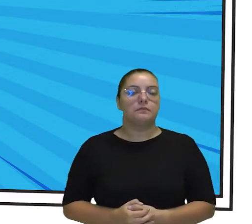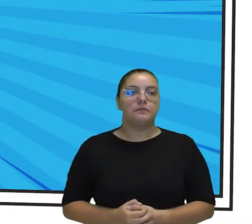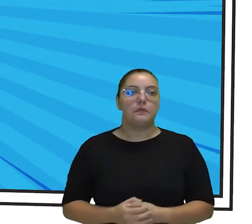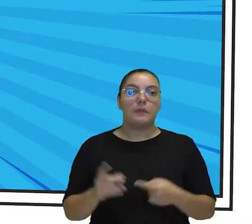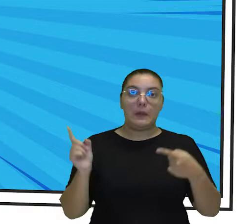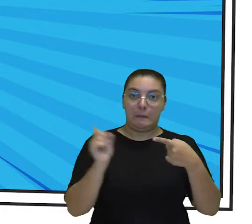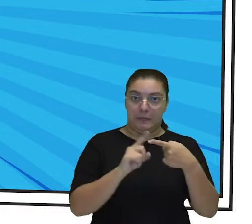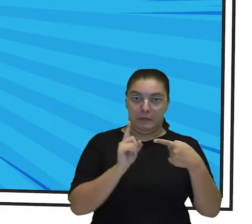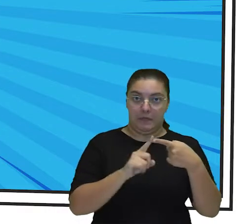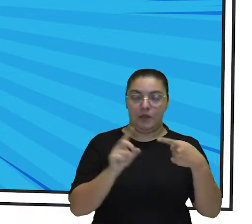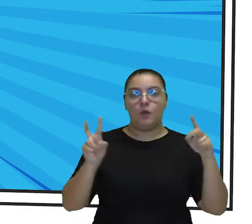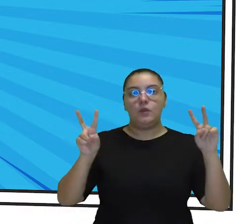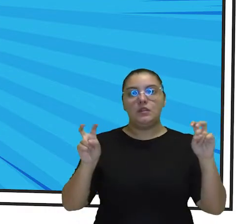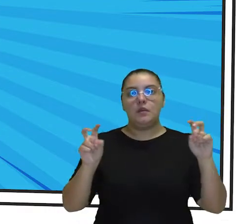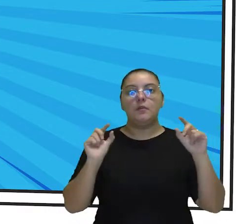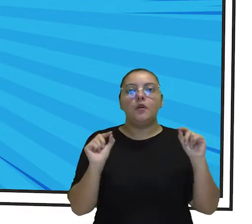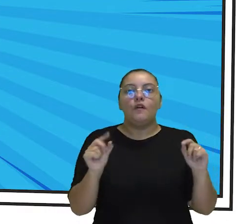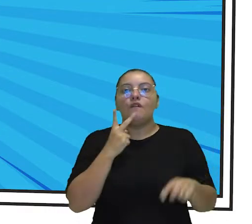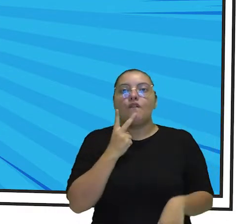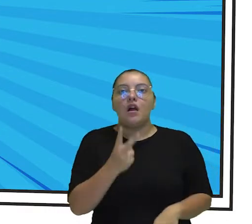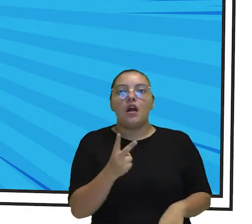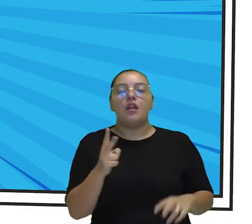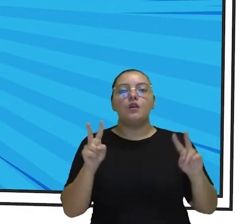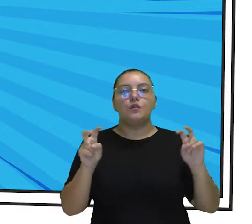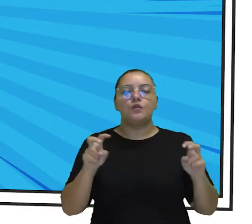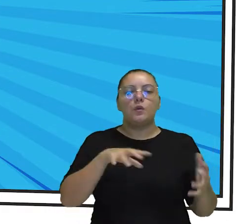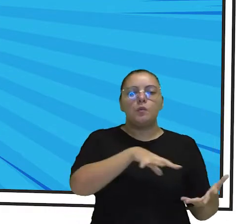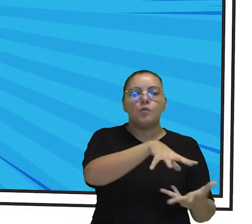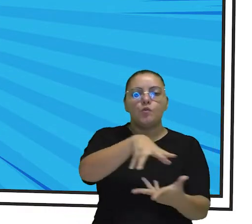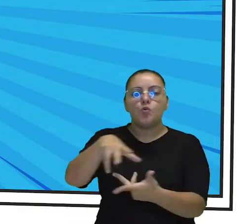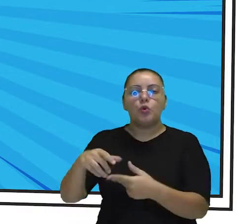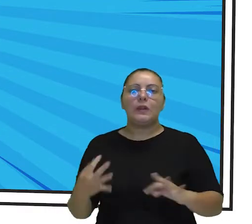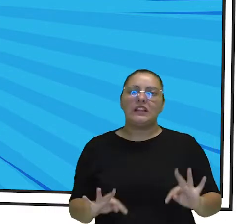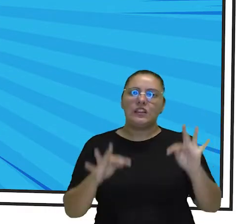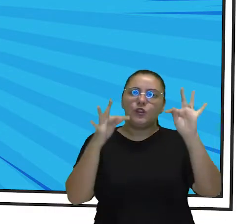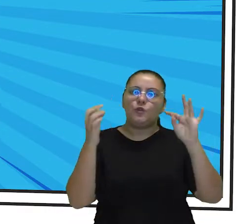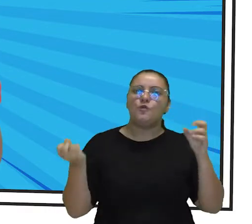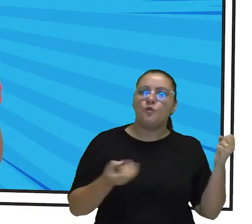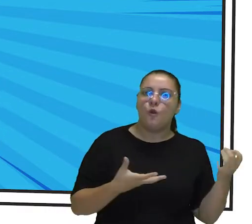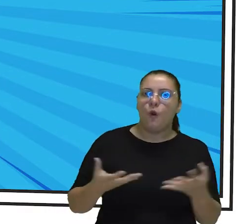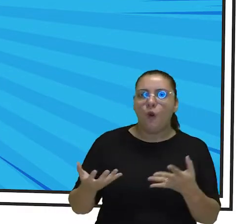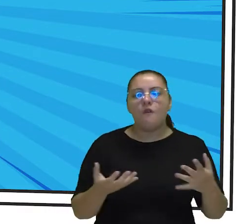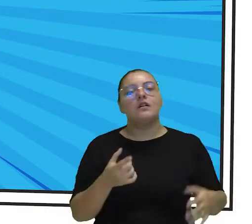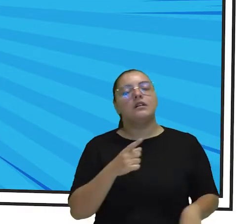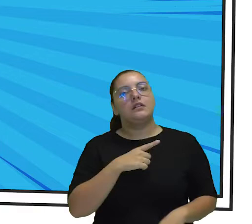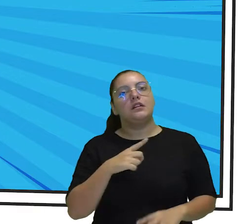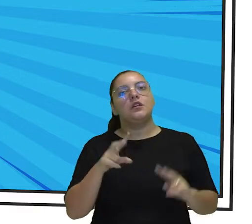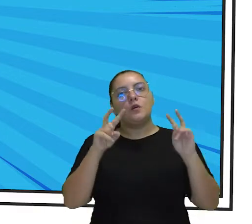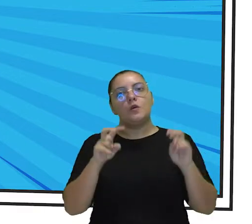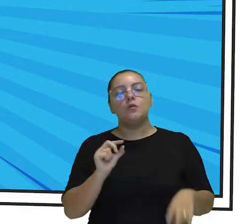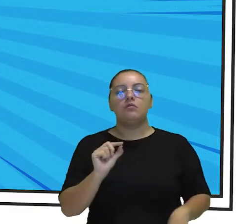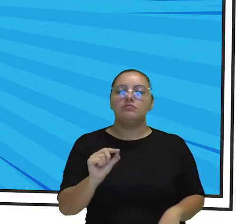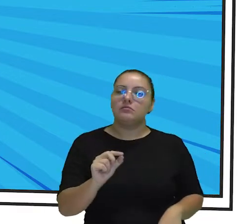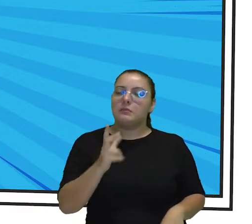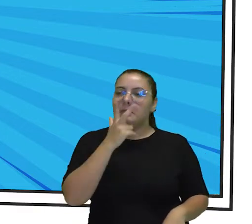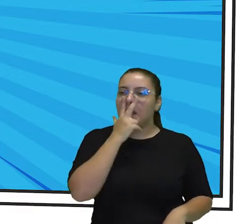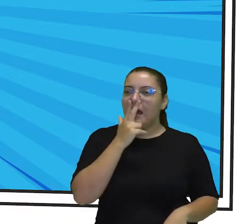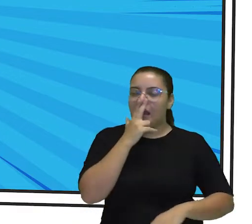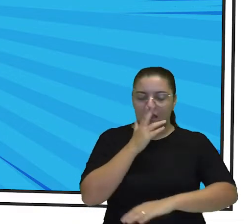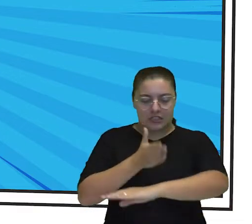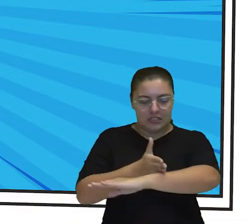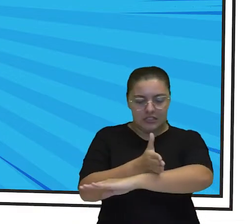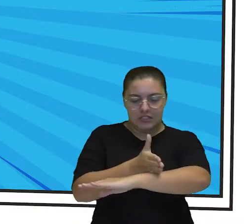O primeiro tema que a gente vai abordar é falando sobre mundo moderno. Olha só, o mundo moderno seria, portanto, aquela idade